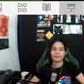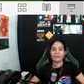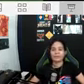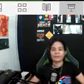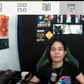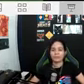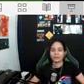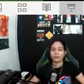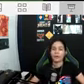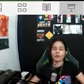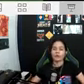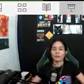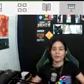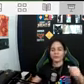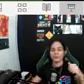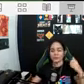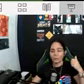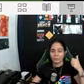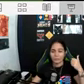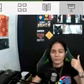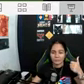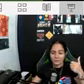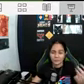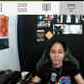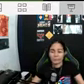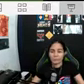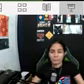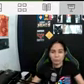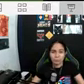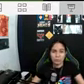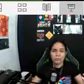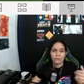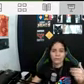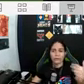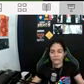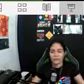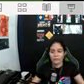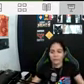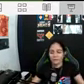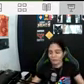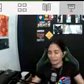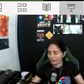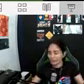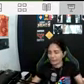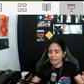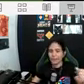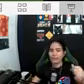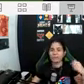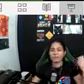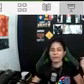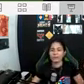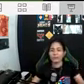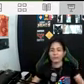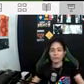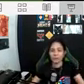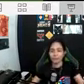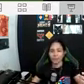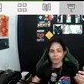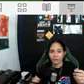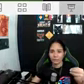problemas, porque a gente estaria falando sobre a questão de um tabu, né, que é o sexo ainda em nossa sociedade,